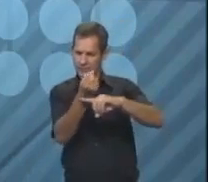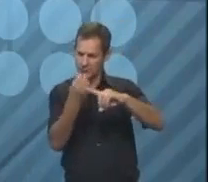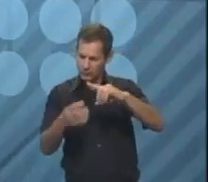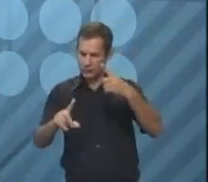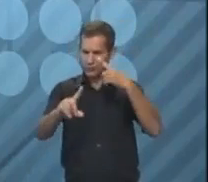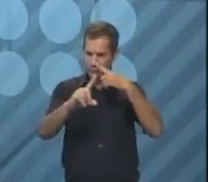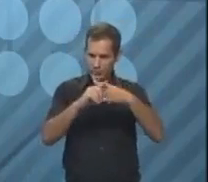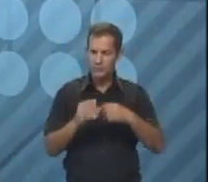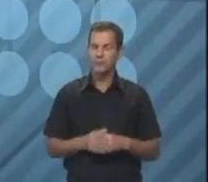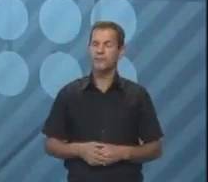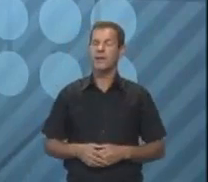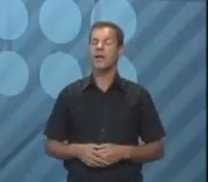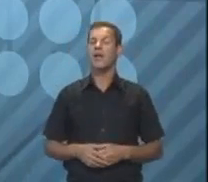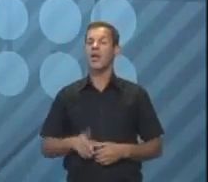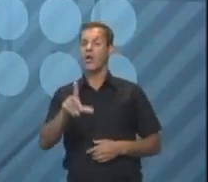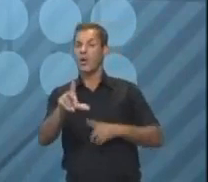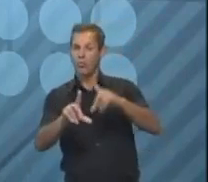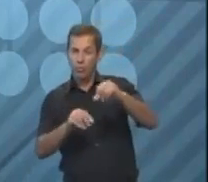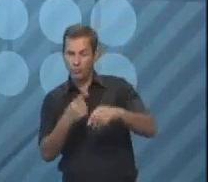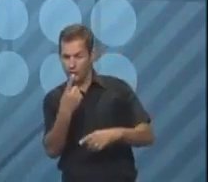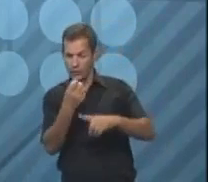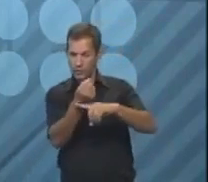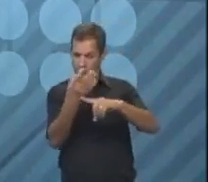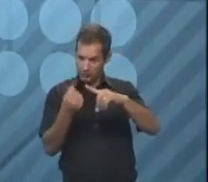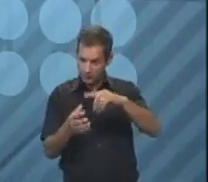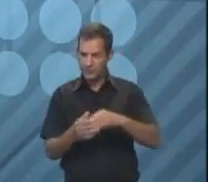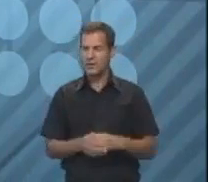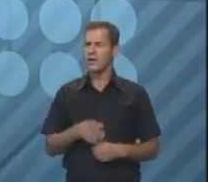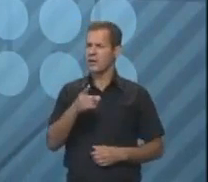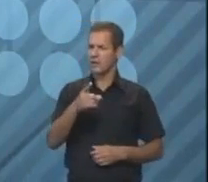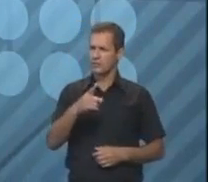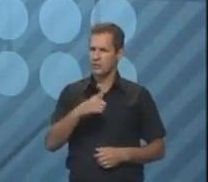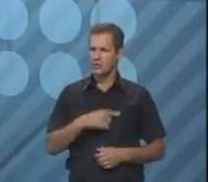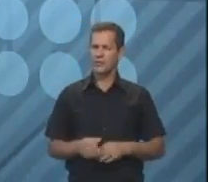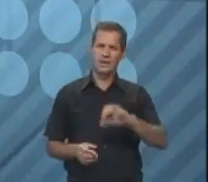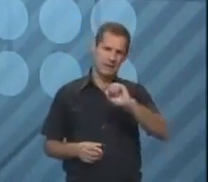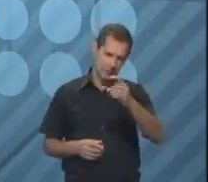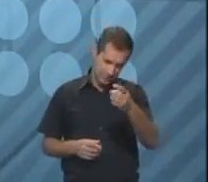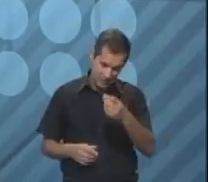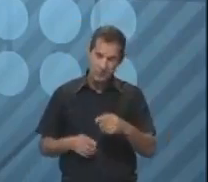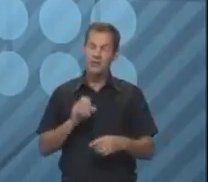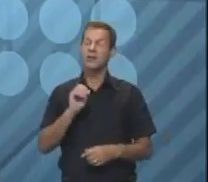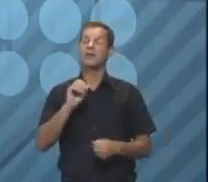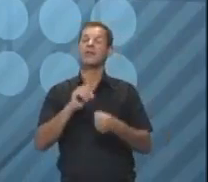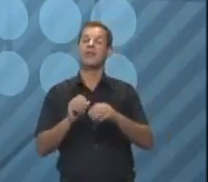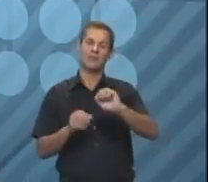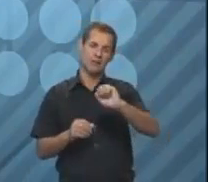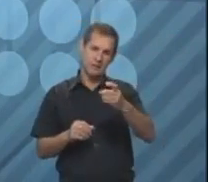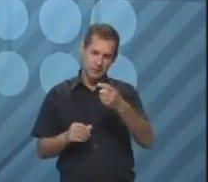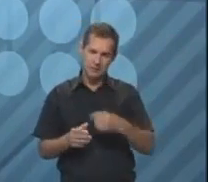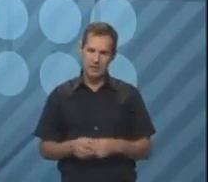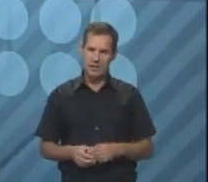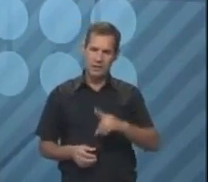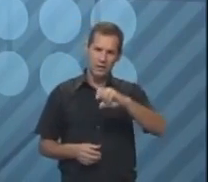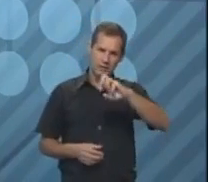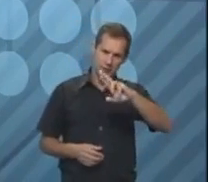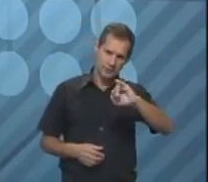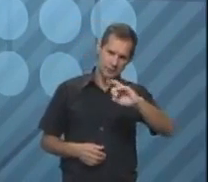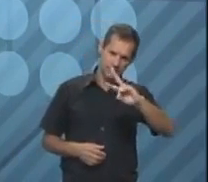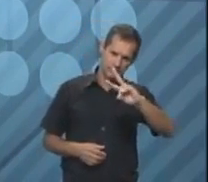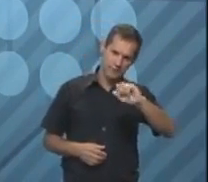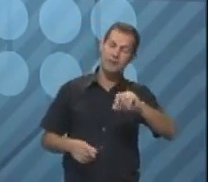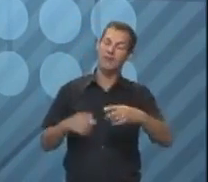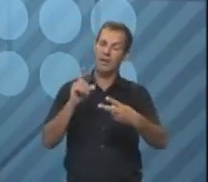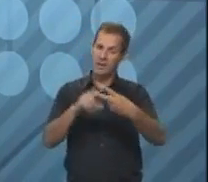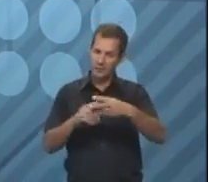sendo multiplicadas. Você vai escolher uma dessas funções, você vai chamá-la de a de x. O que você faz com esse a de x? Deriva.